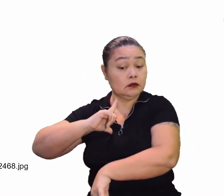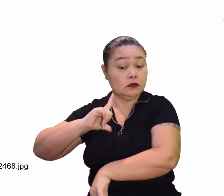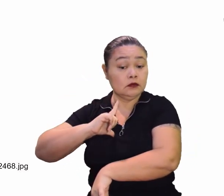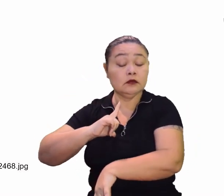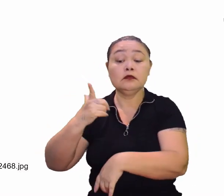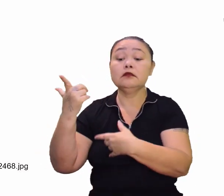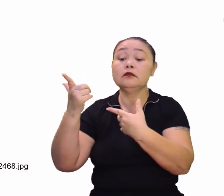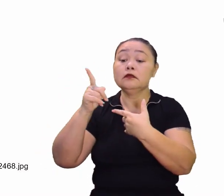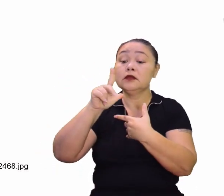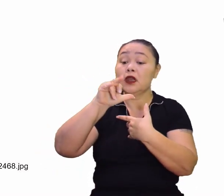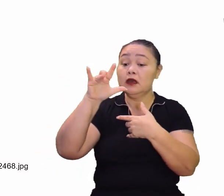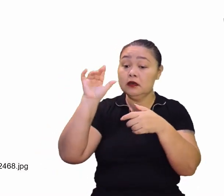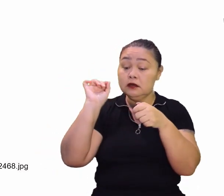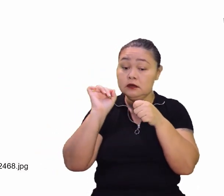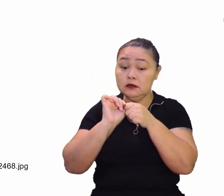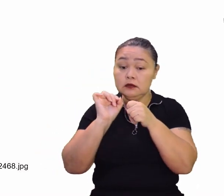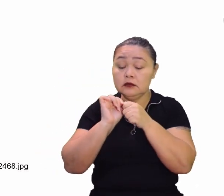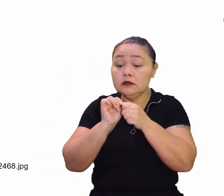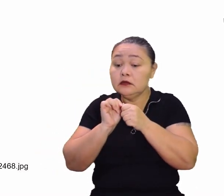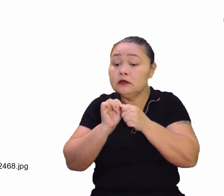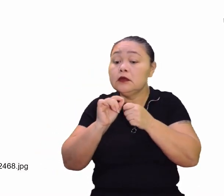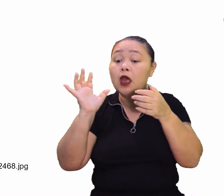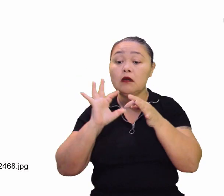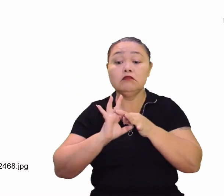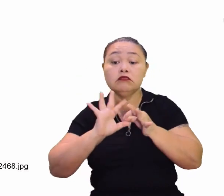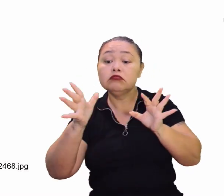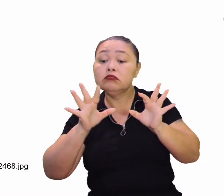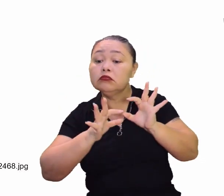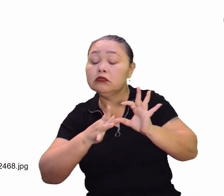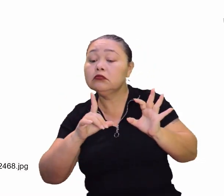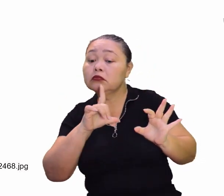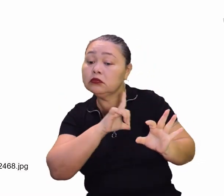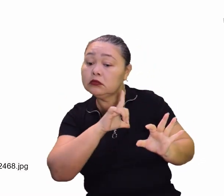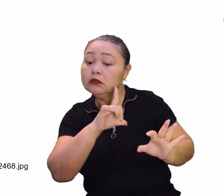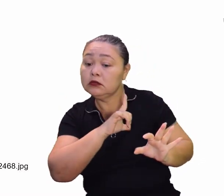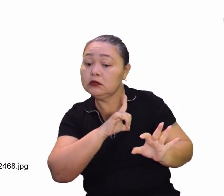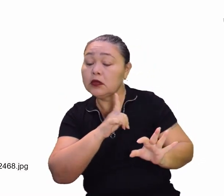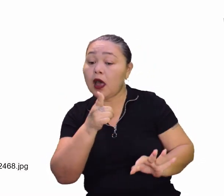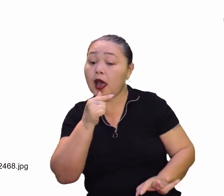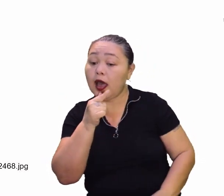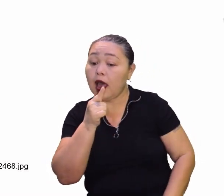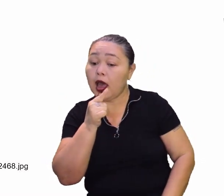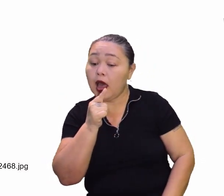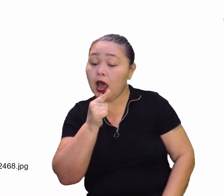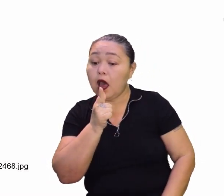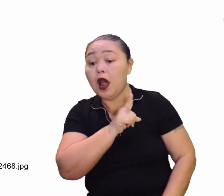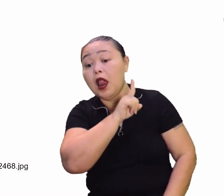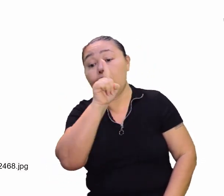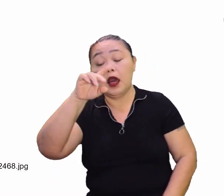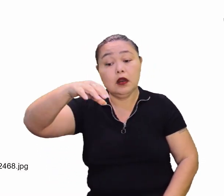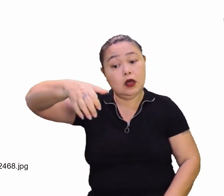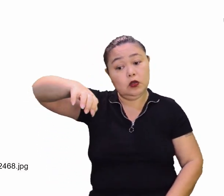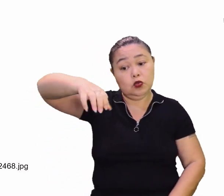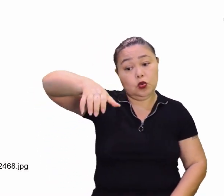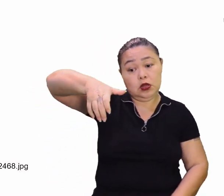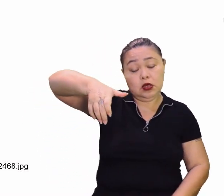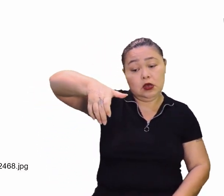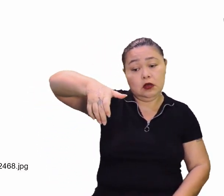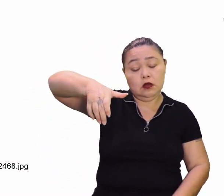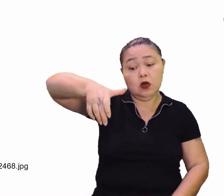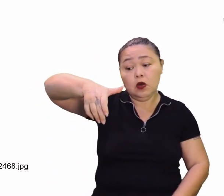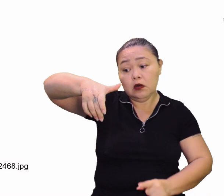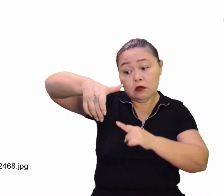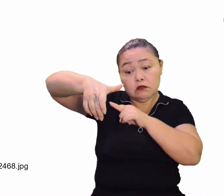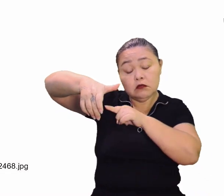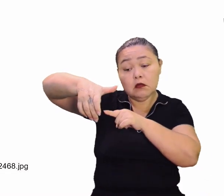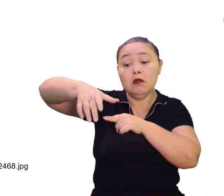que vai fazer com que haja essa disponibilidade da água, digamos que lá na torneira. Muito bem. De